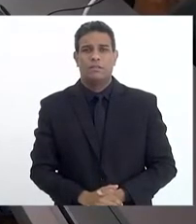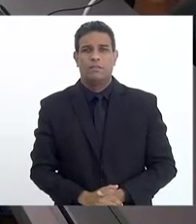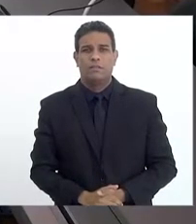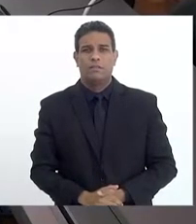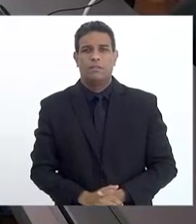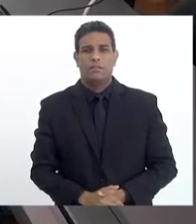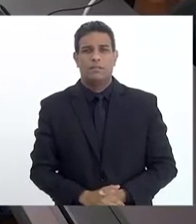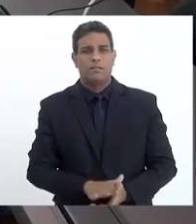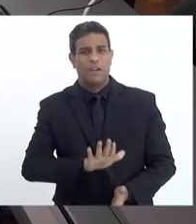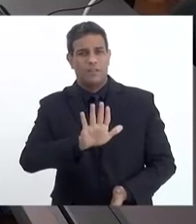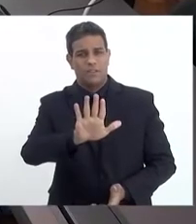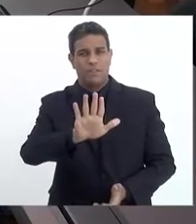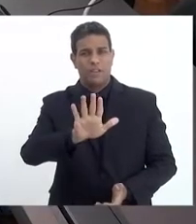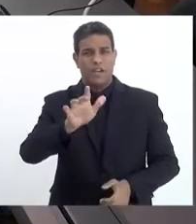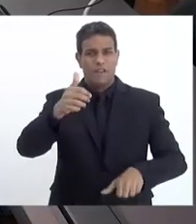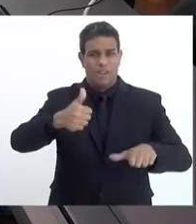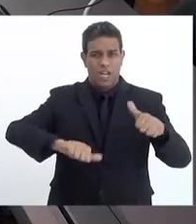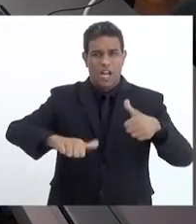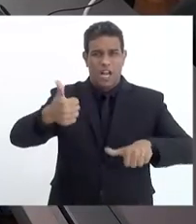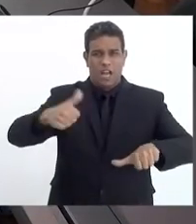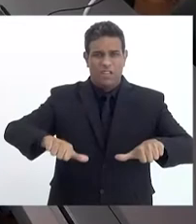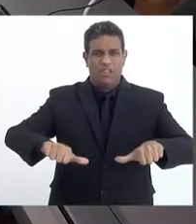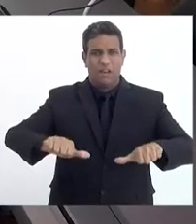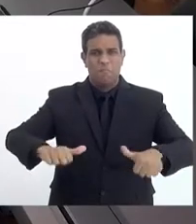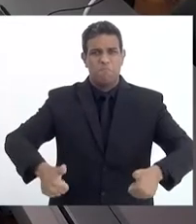Vista, deputado Luiz Paulo.